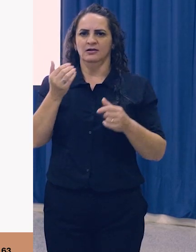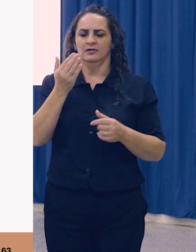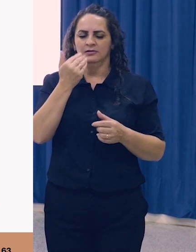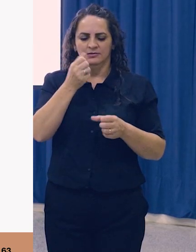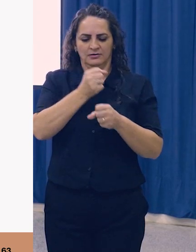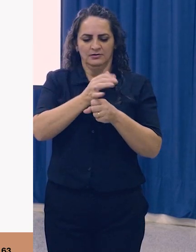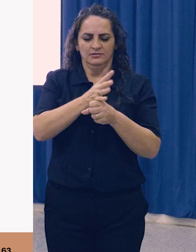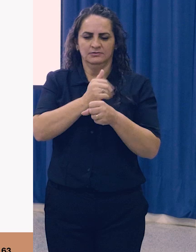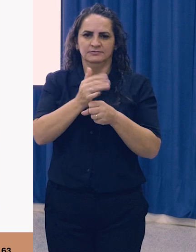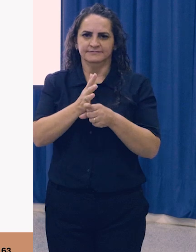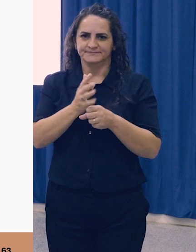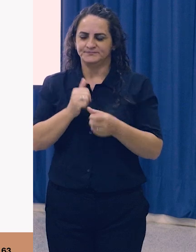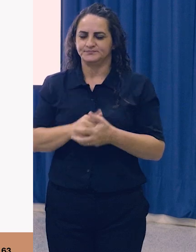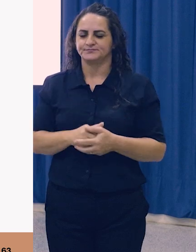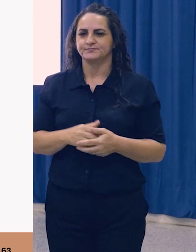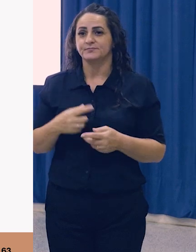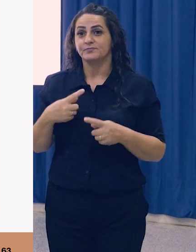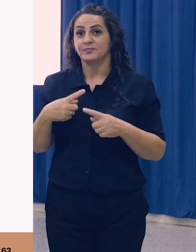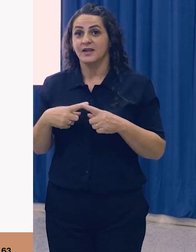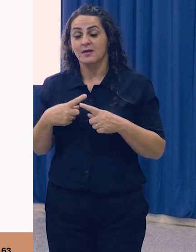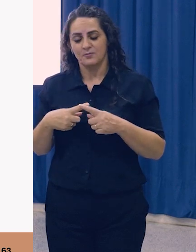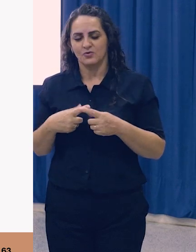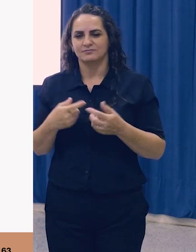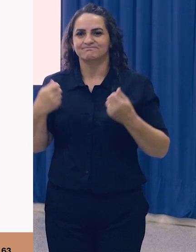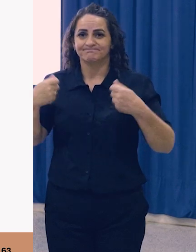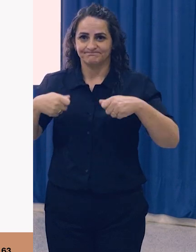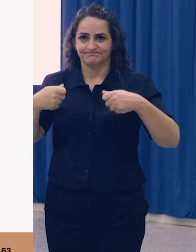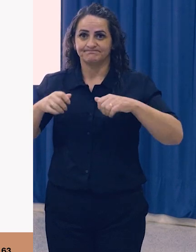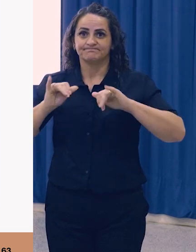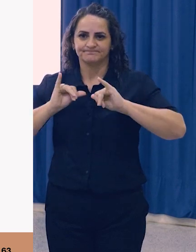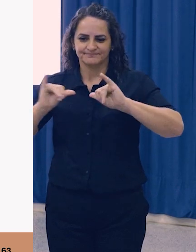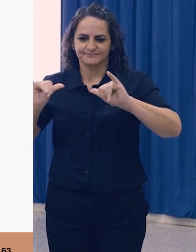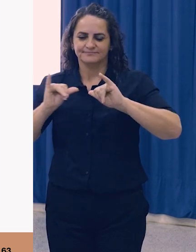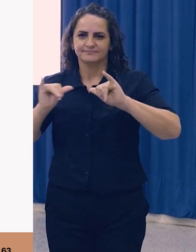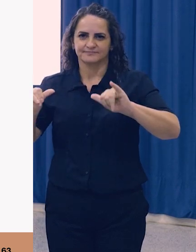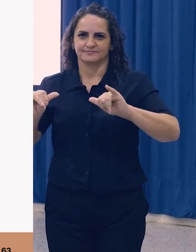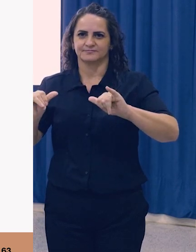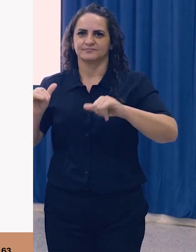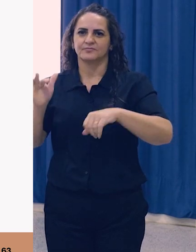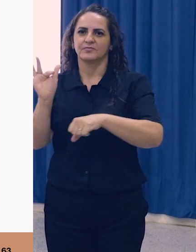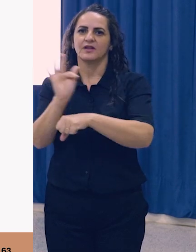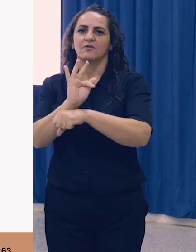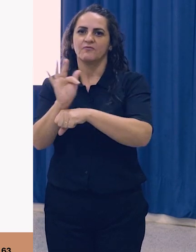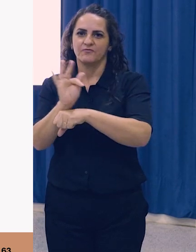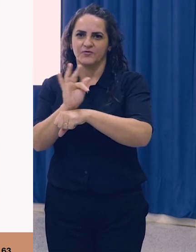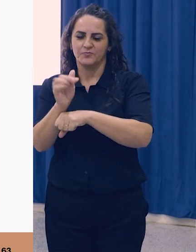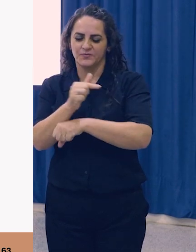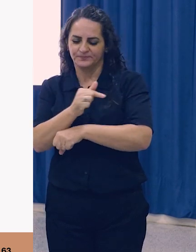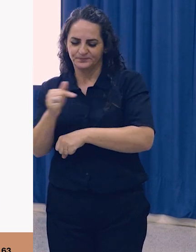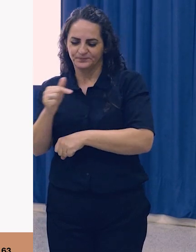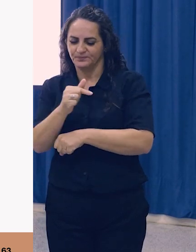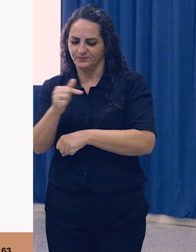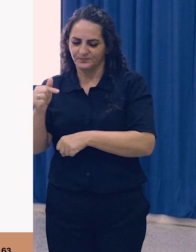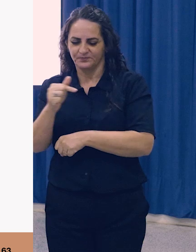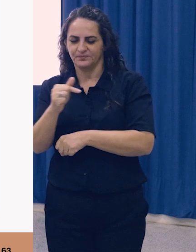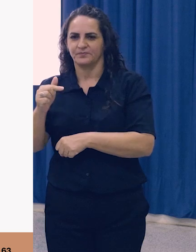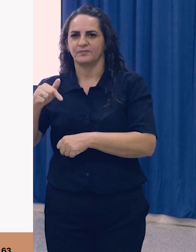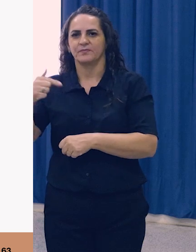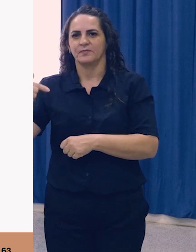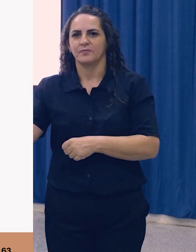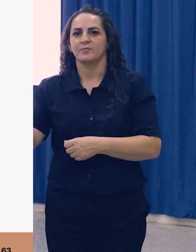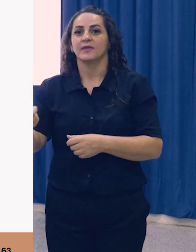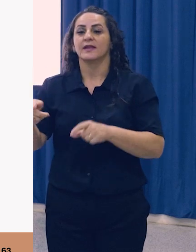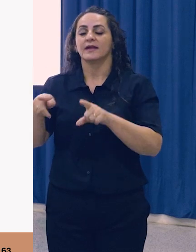Batata, justamente para divulgar o filme, né, semanalmente. E também aqui eu trouxe